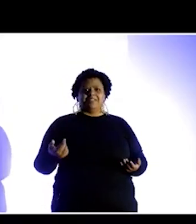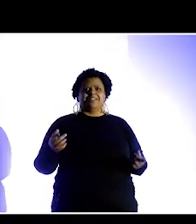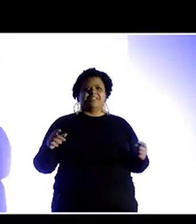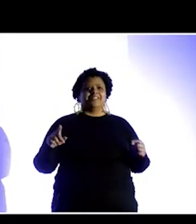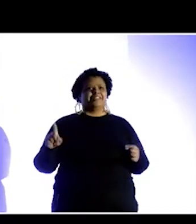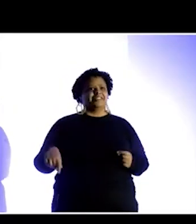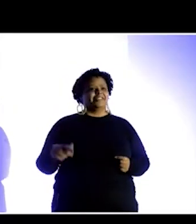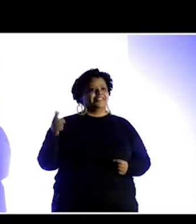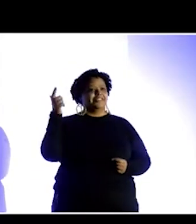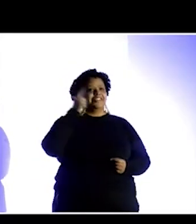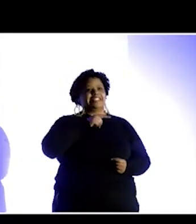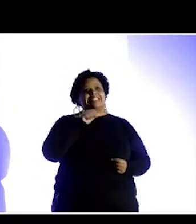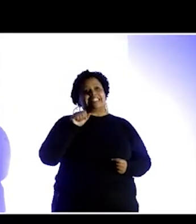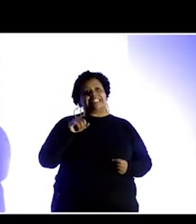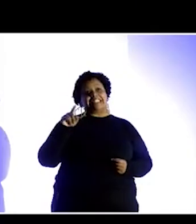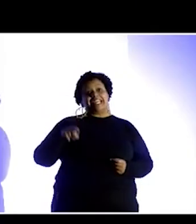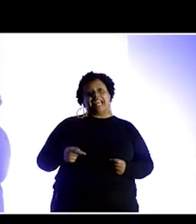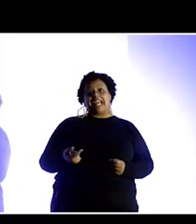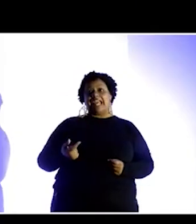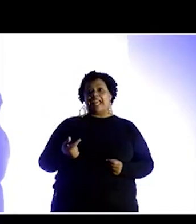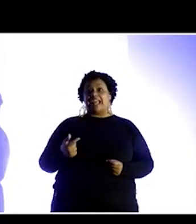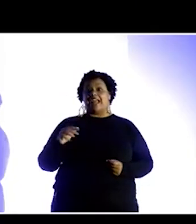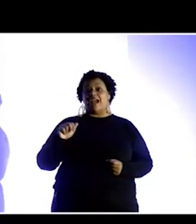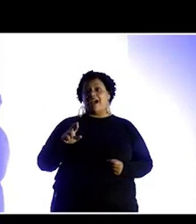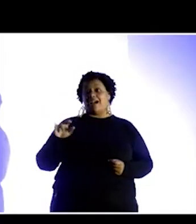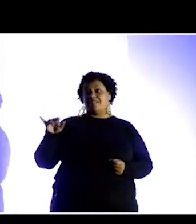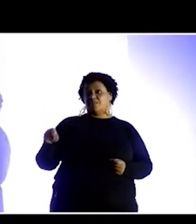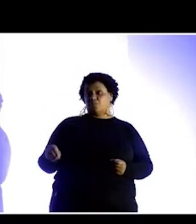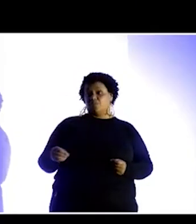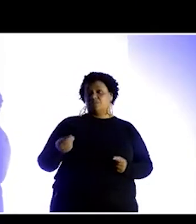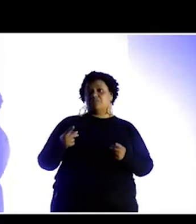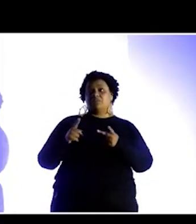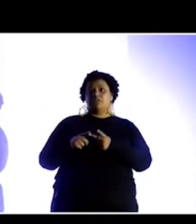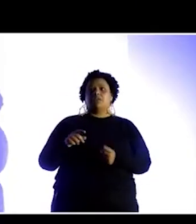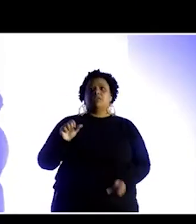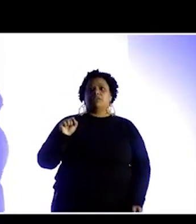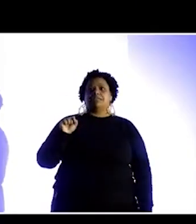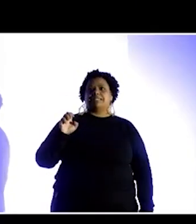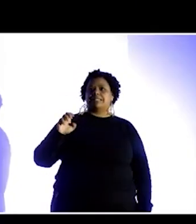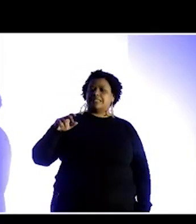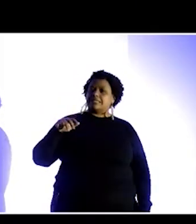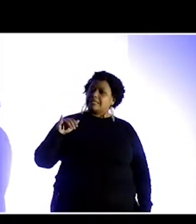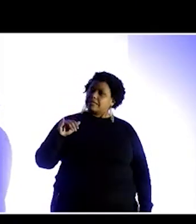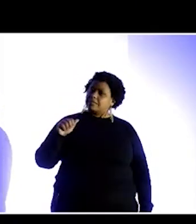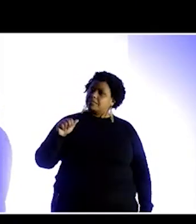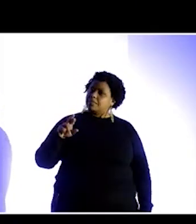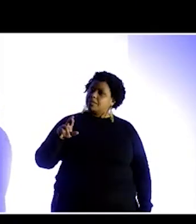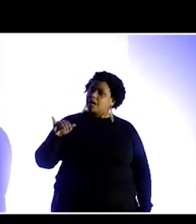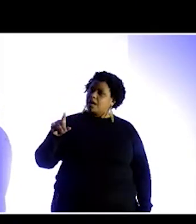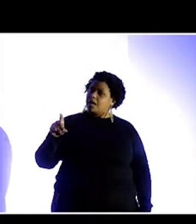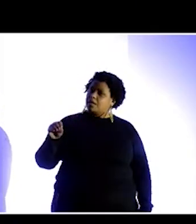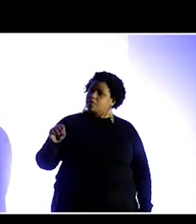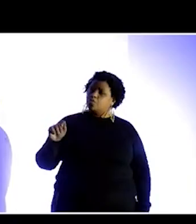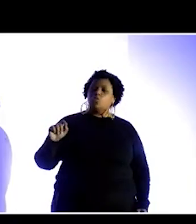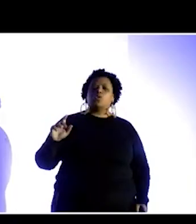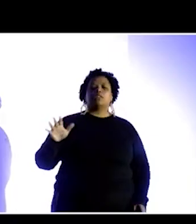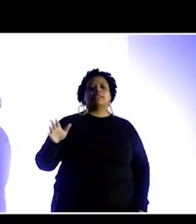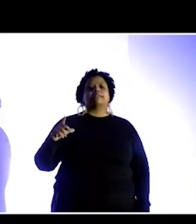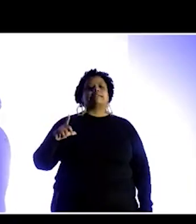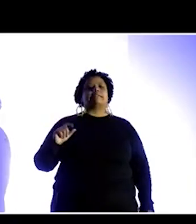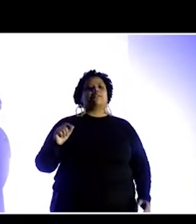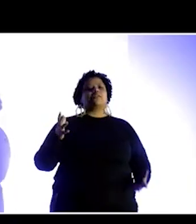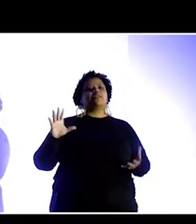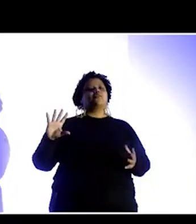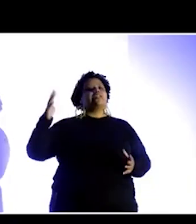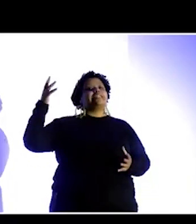se o clima é árido, semiárido, né, úmido. E no Brasil, até então, a gente não tinha um clima árido, né? A